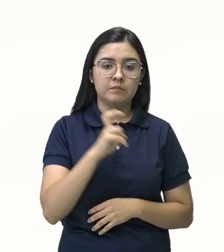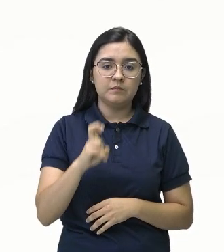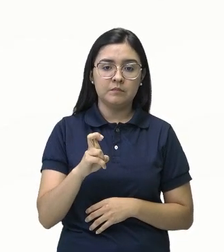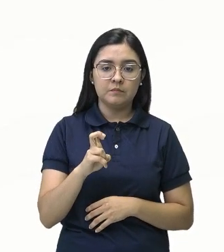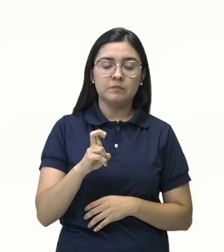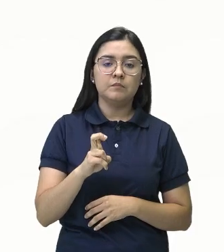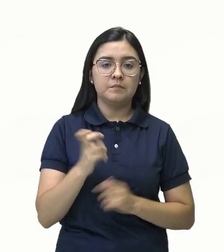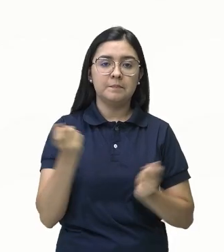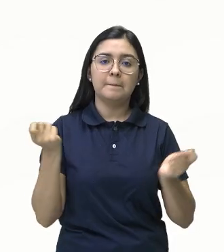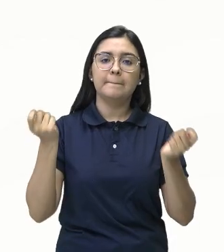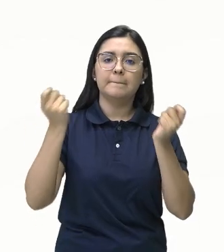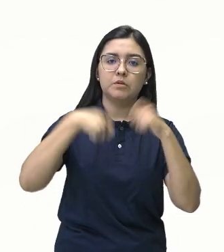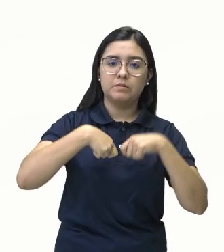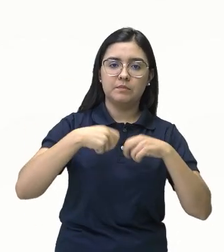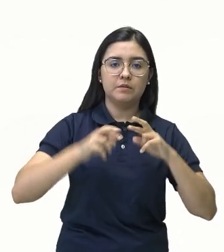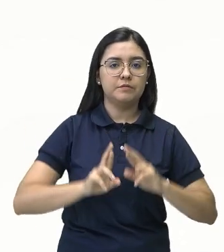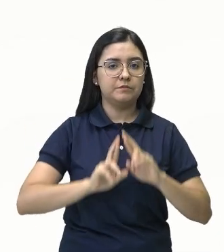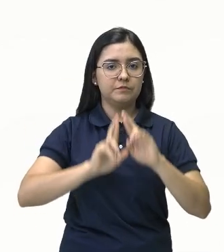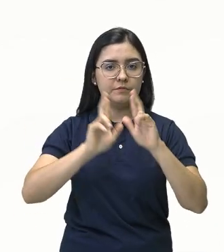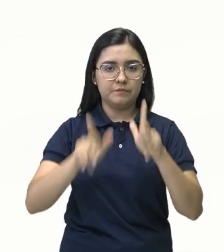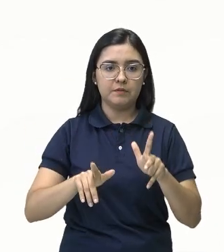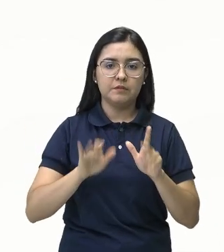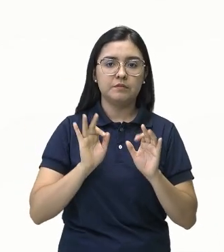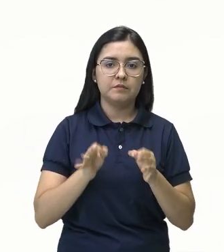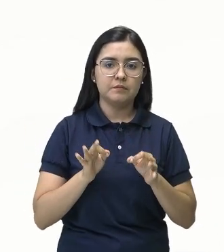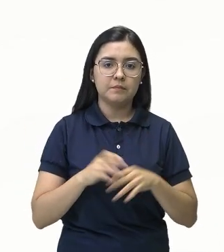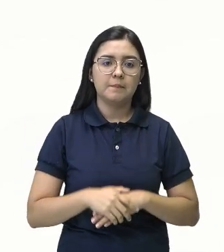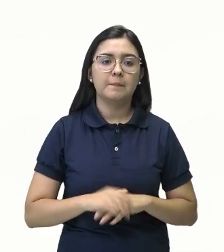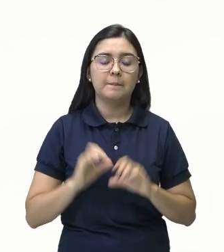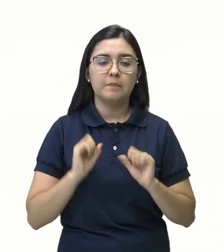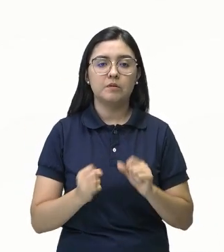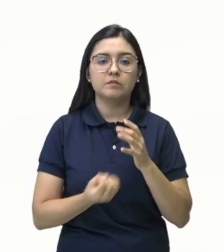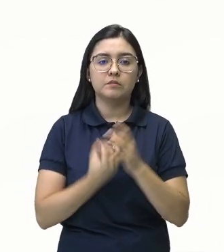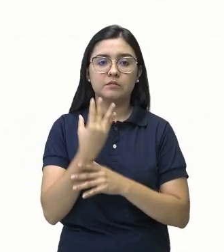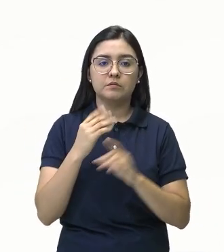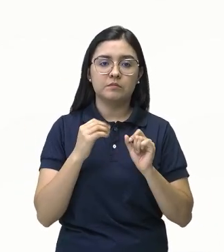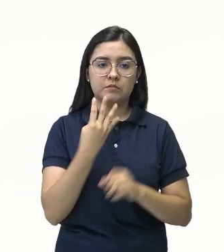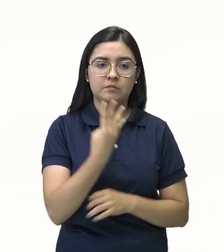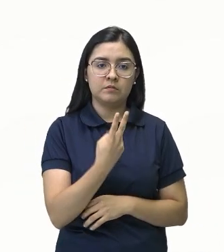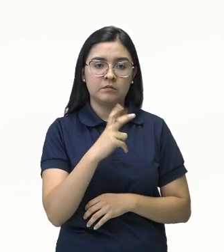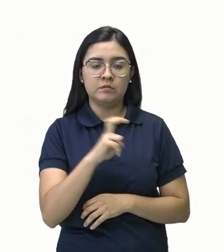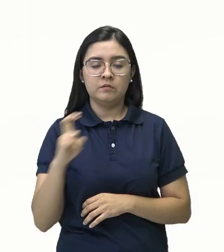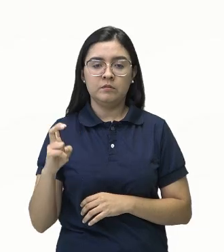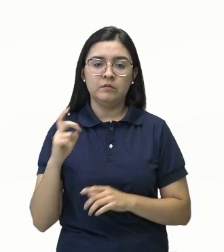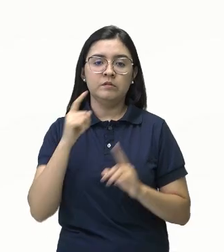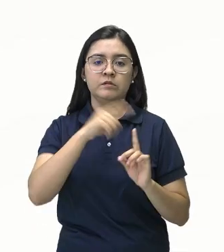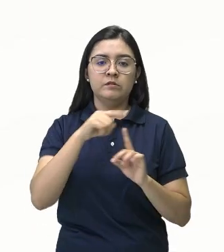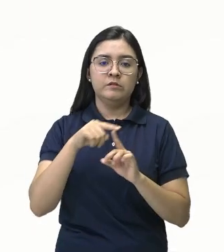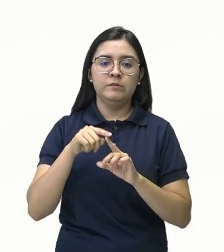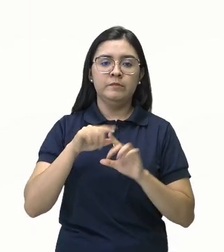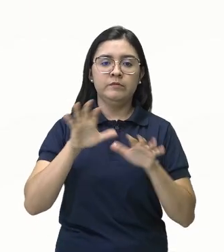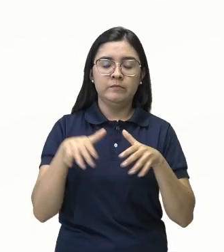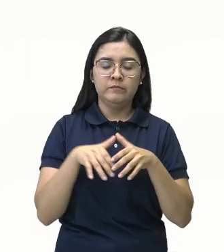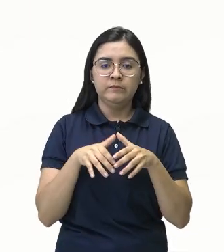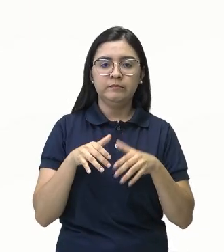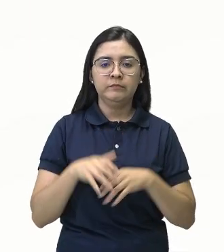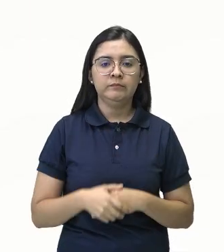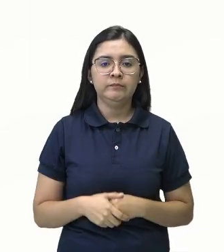455 maneiras diferentes. Tá? Então, eu posso formar 455 tipos de